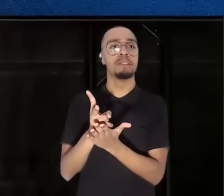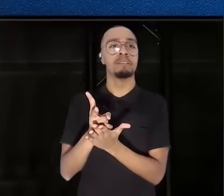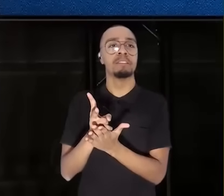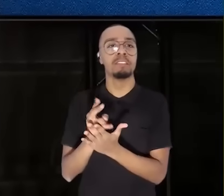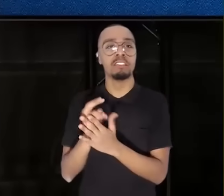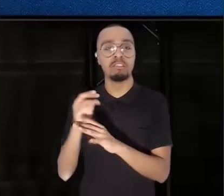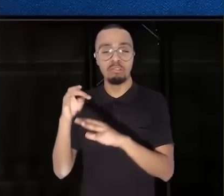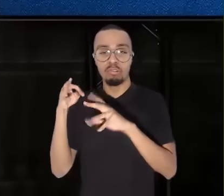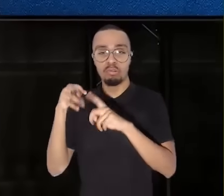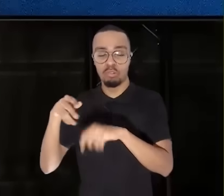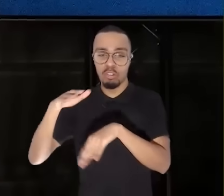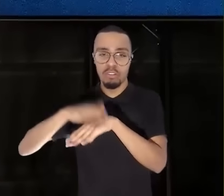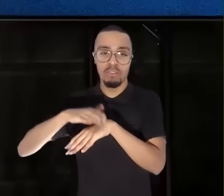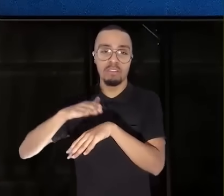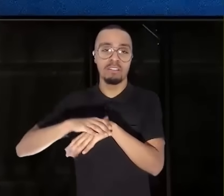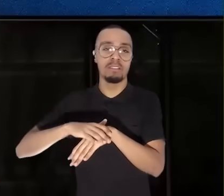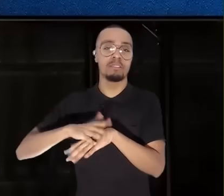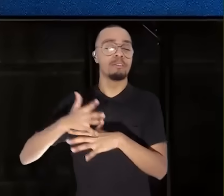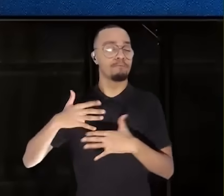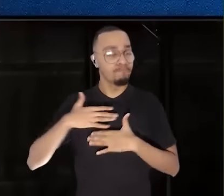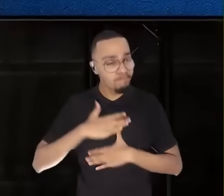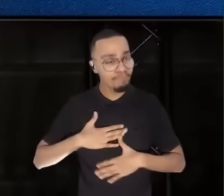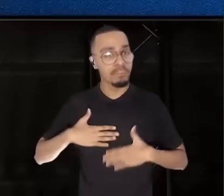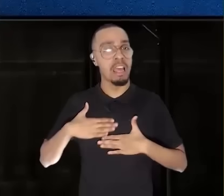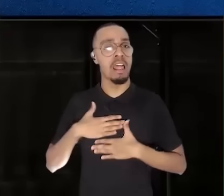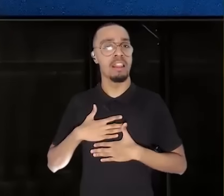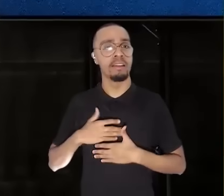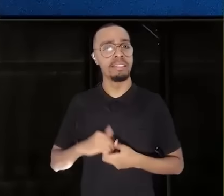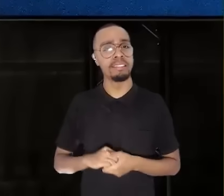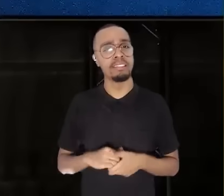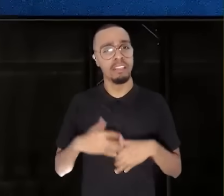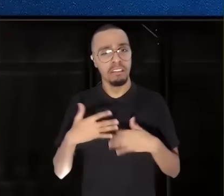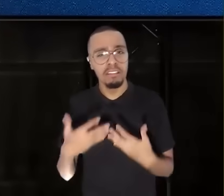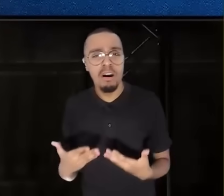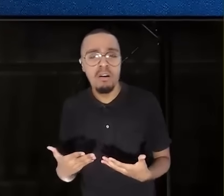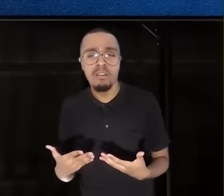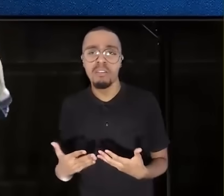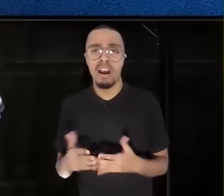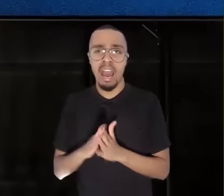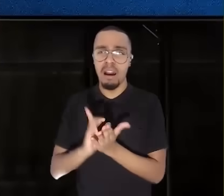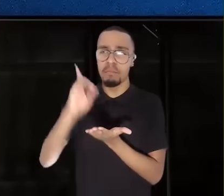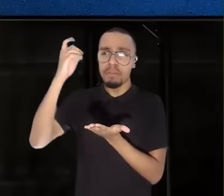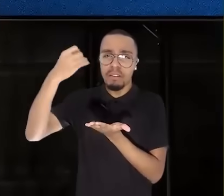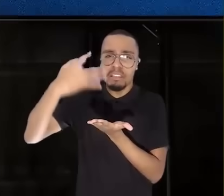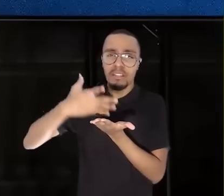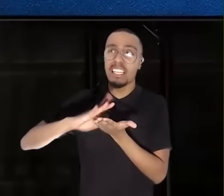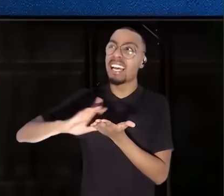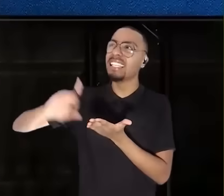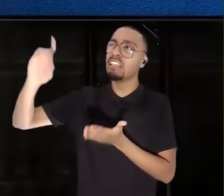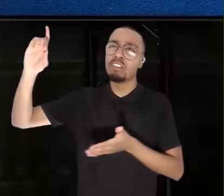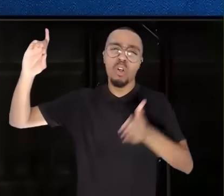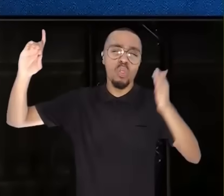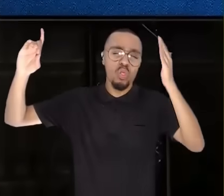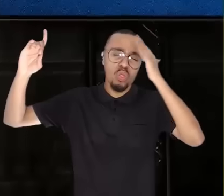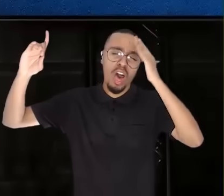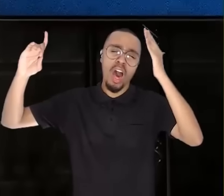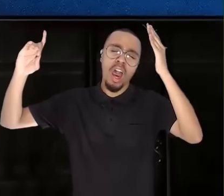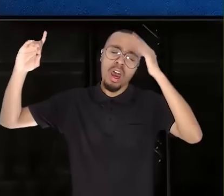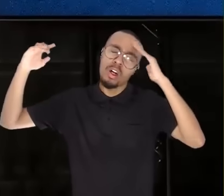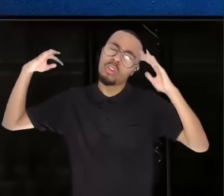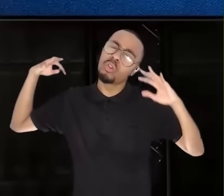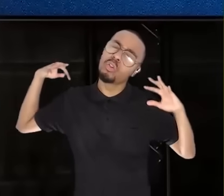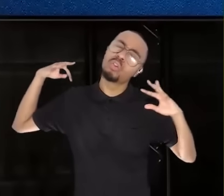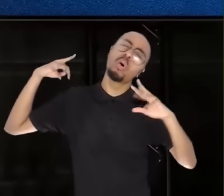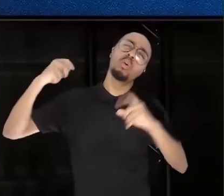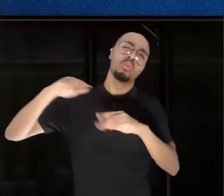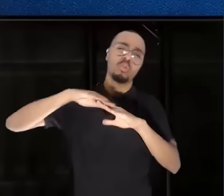tudo o que me agrada. A Bíblia deixa claro que Deus sabe tudo. Tudo. Tudo